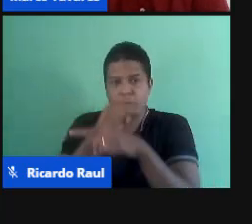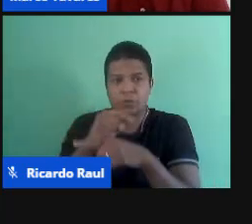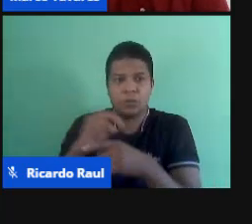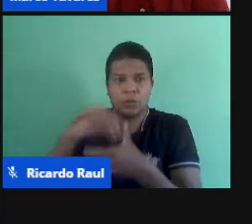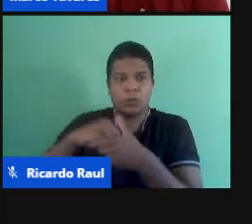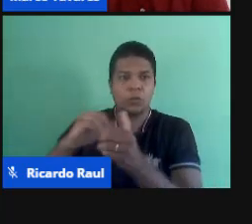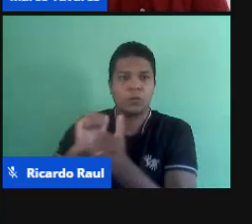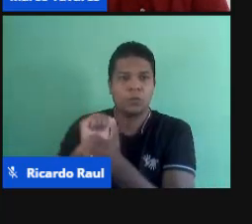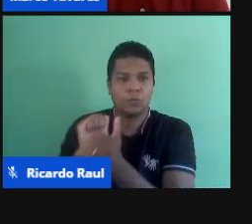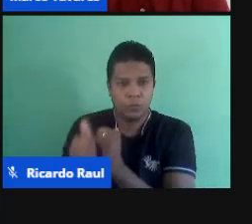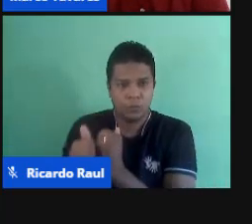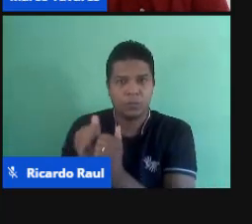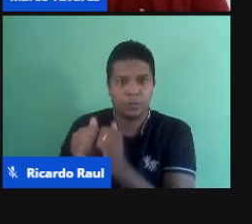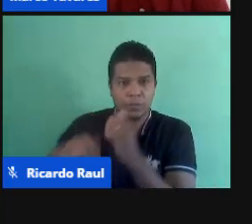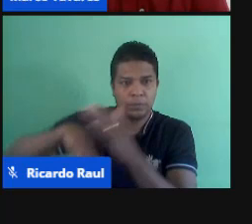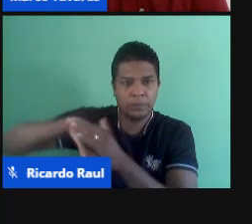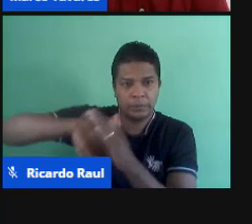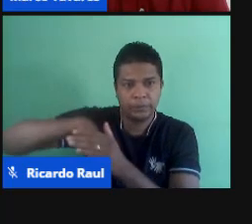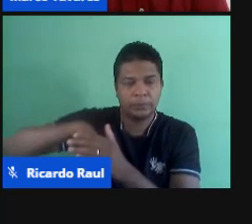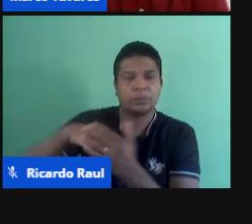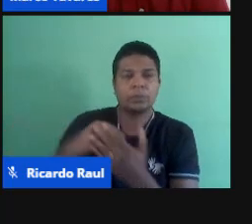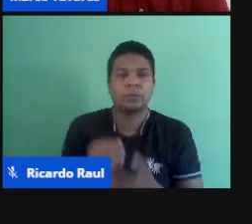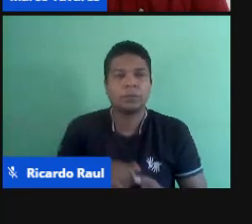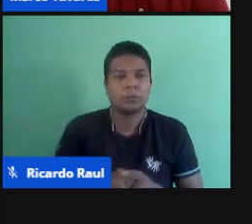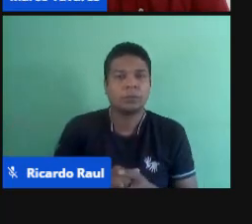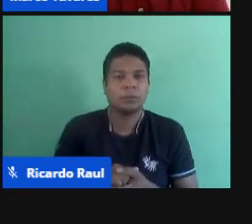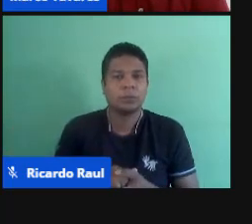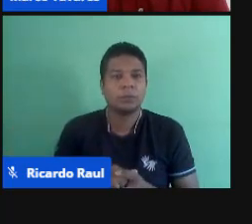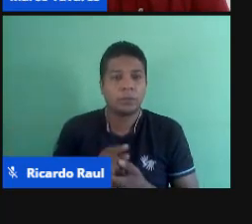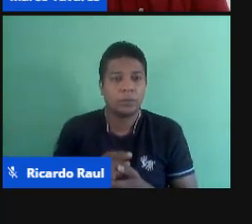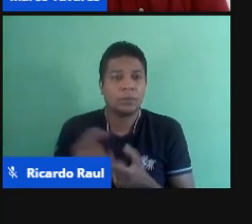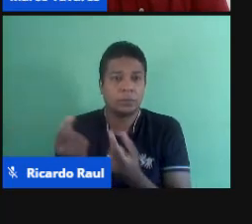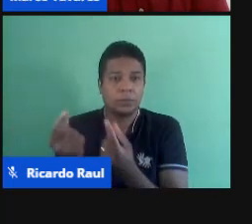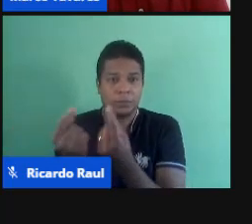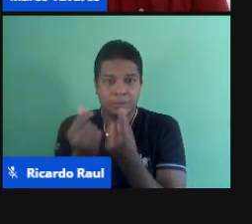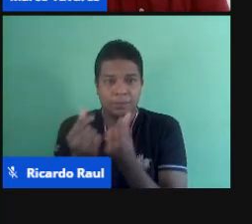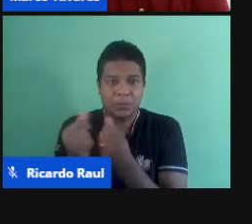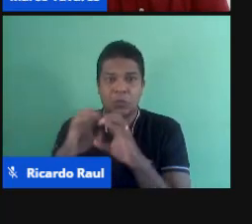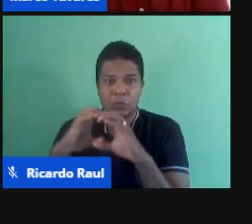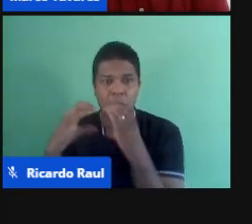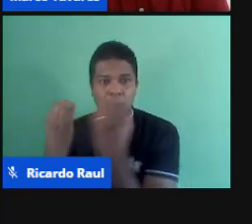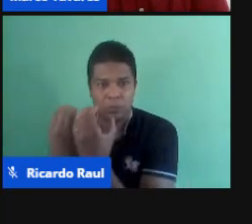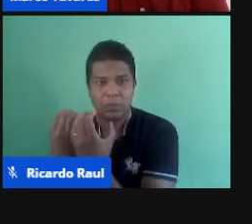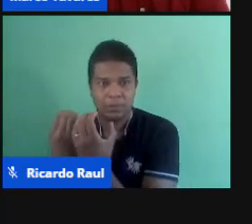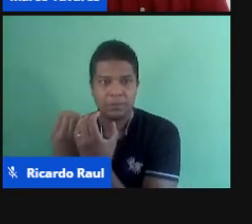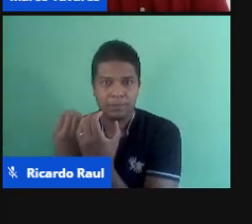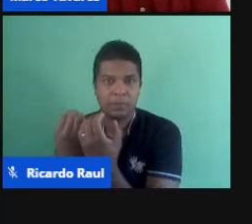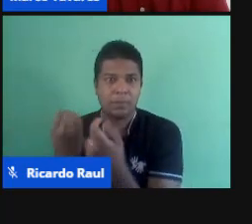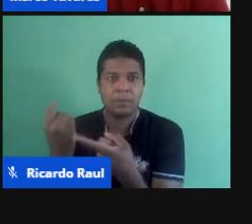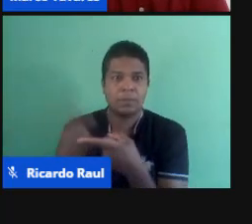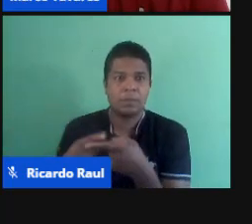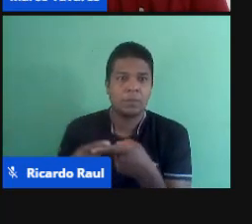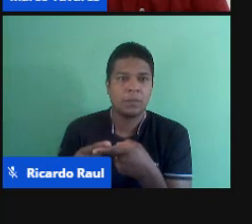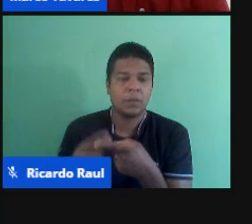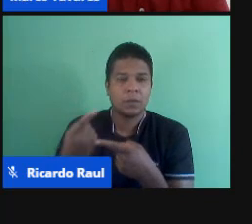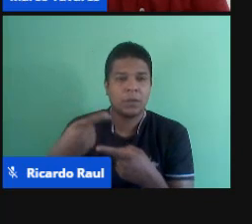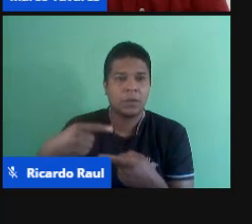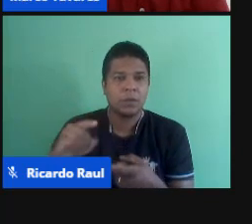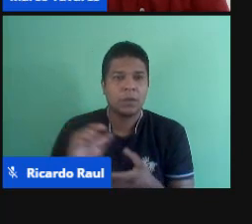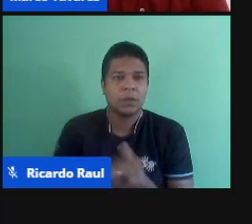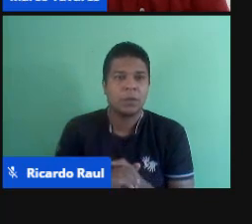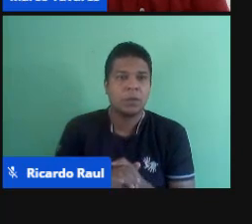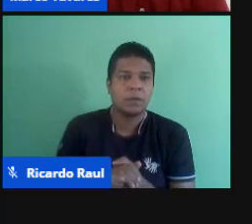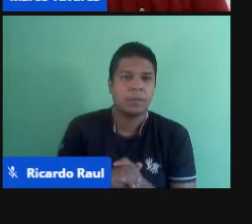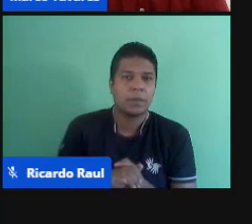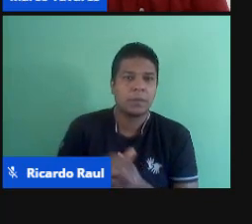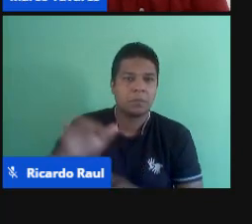e deixou de ter, isso era uma fonte de renda para o clube, porque eu ia lá na várzea, pegava um